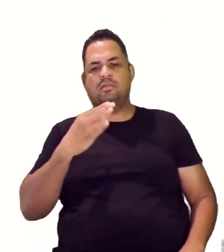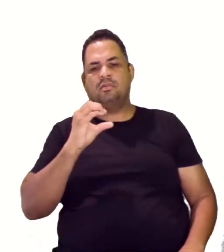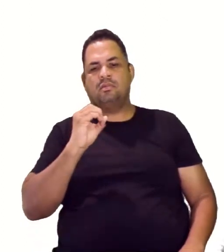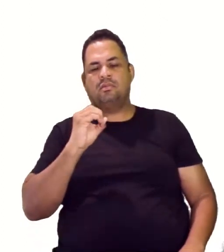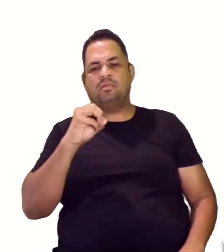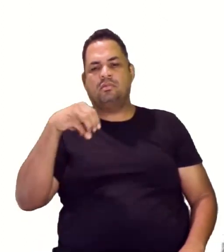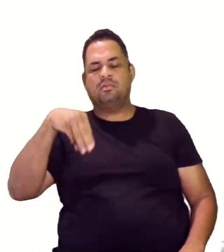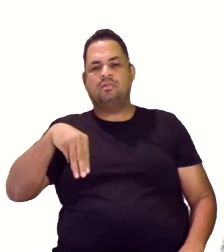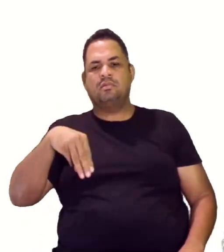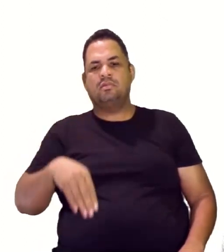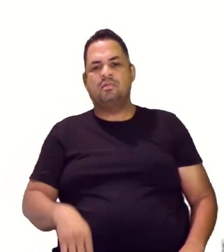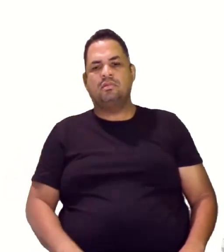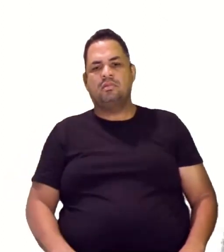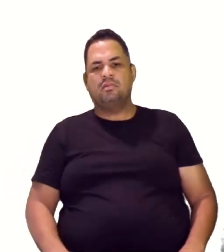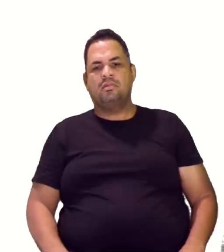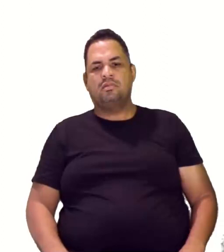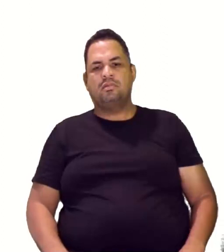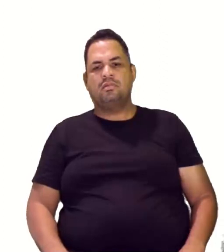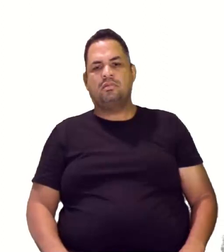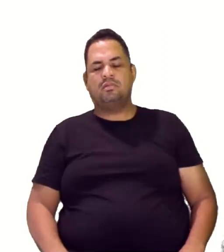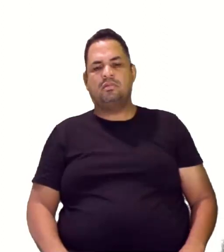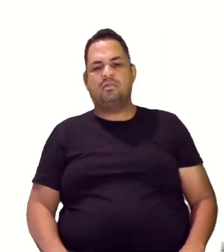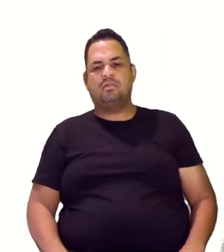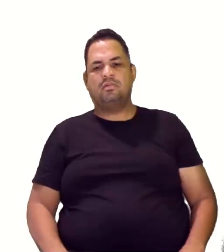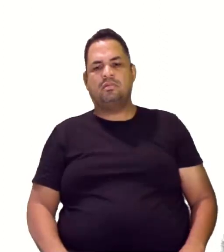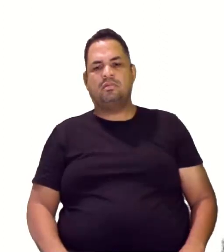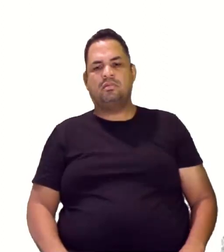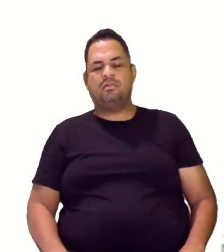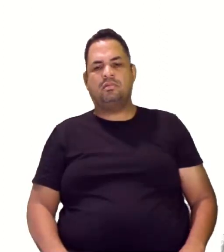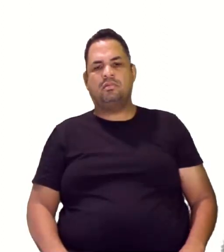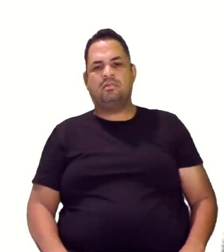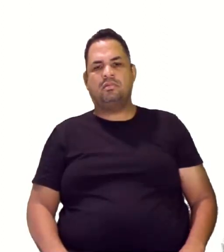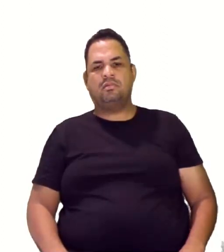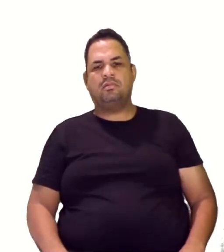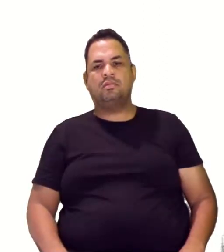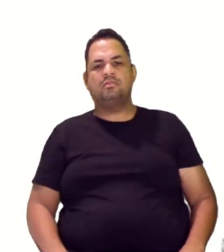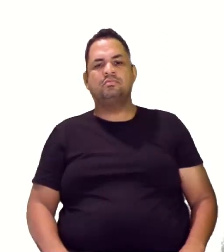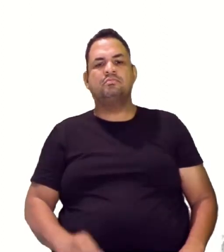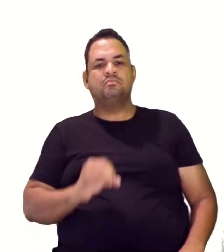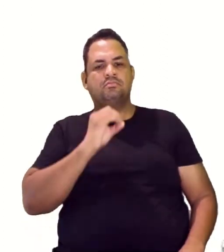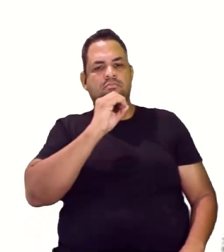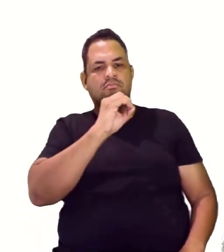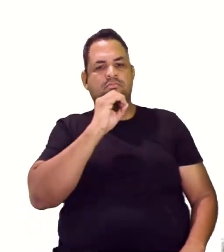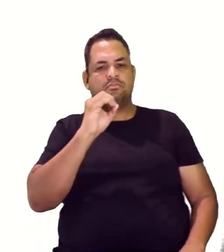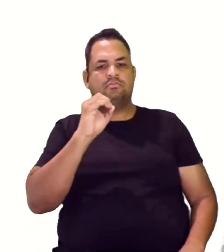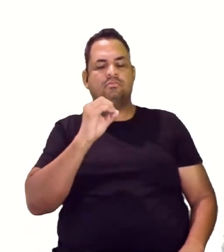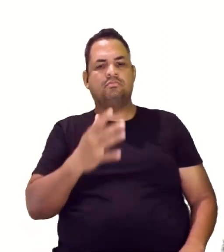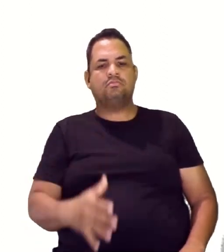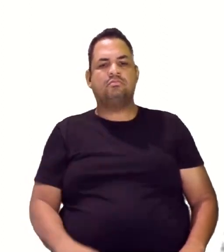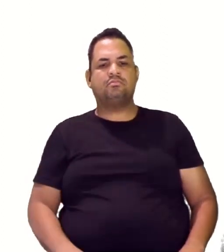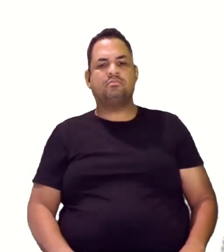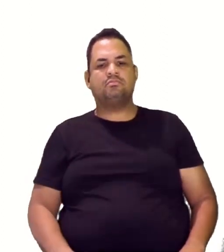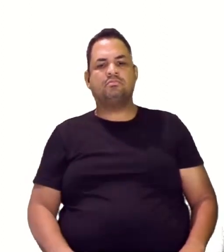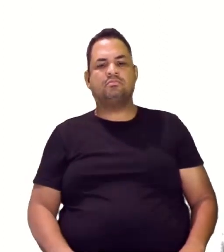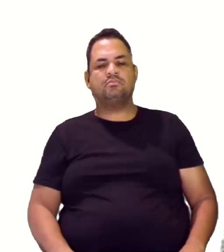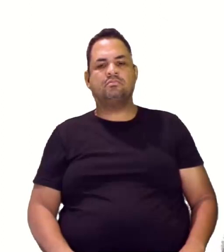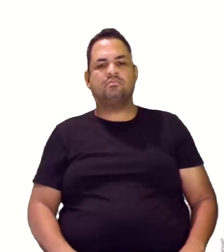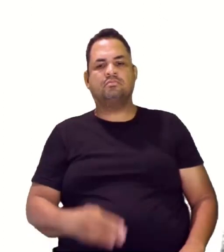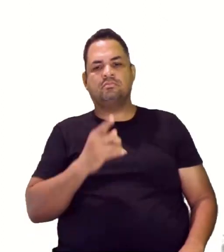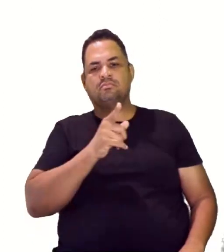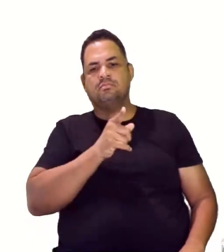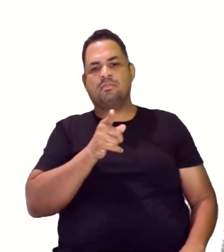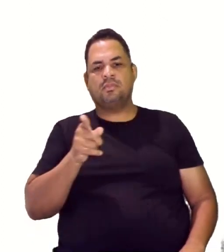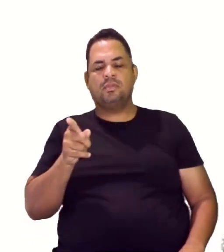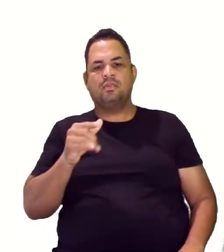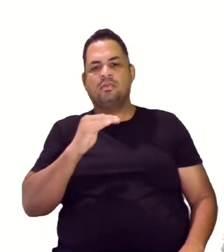aqui, né? Vamos lá. Certo. Aqui tá o 00, não é, professor Maurício? Ponto 00. Então se esse 40 tá